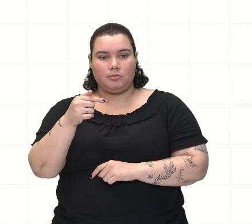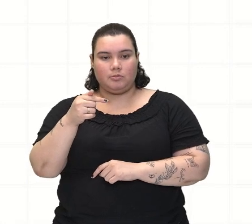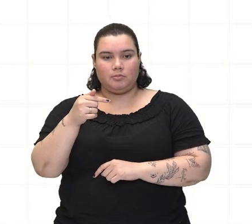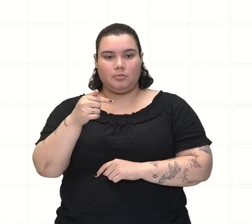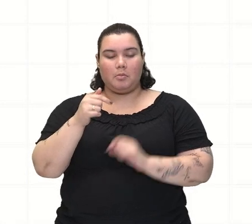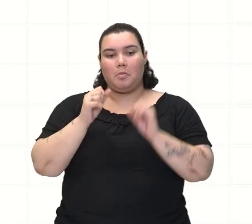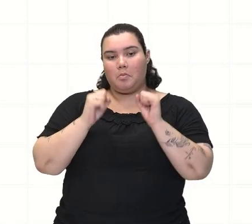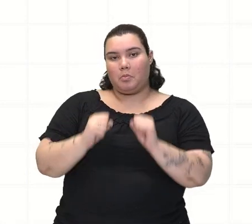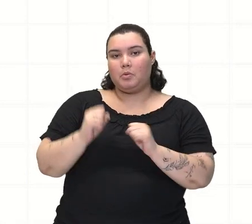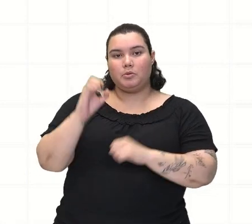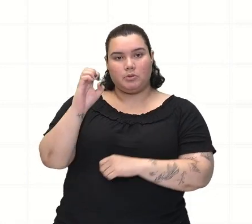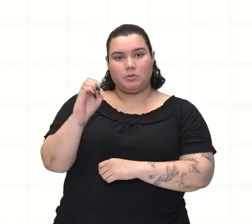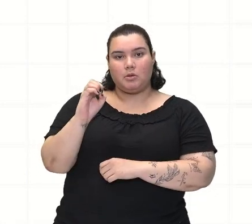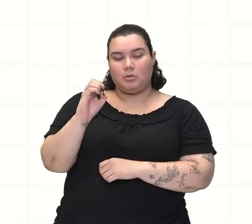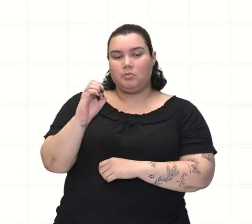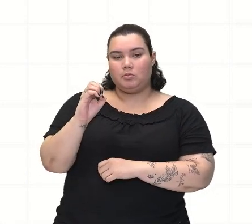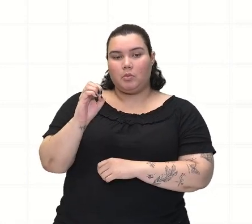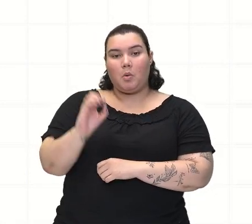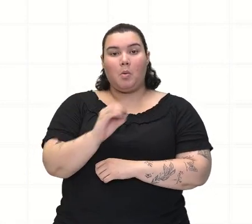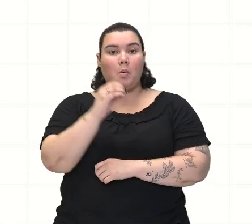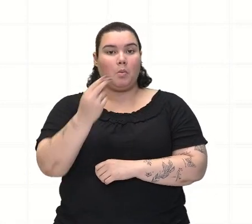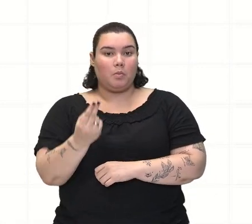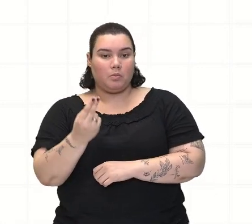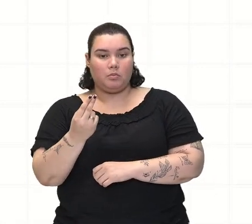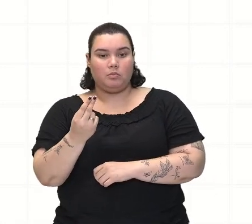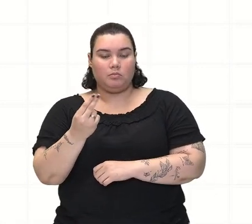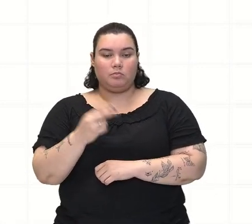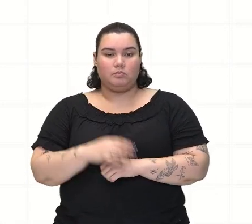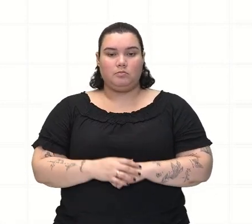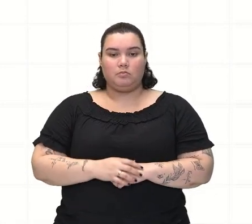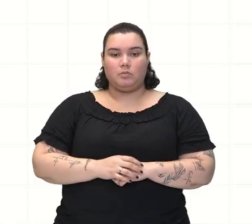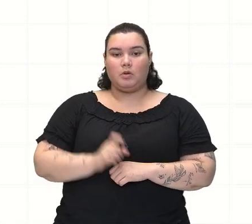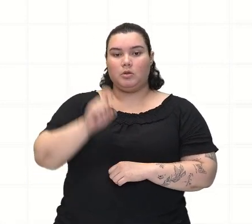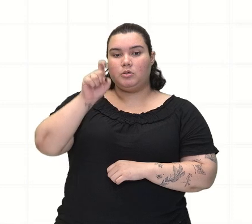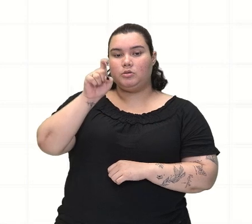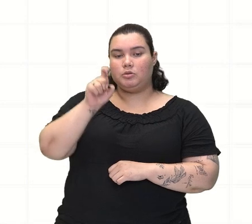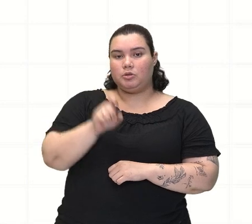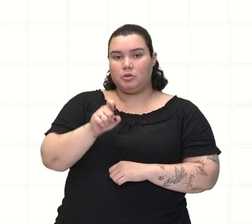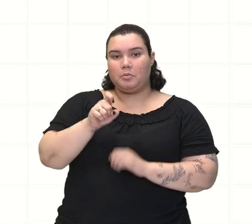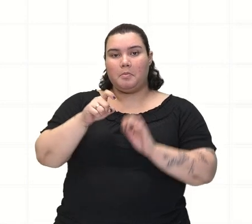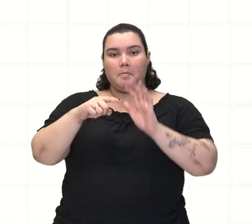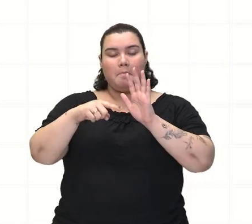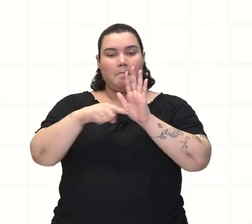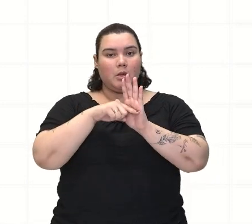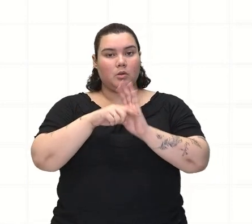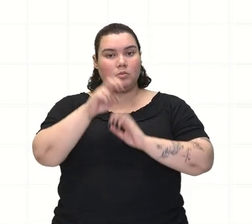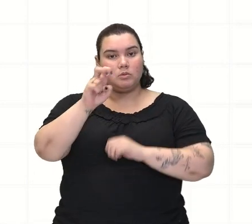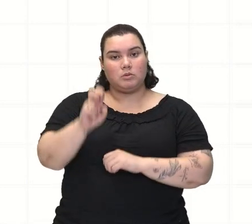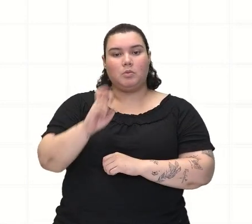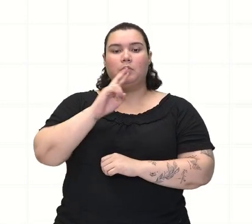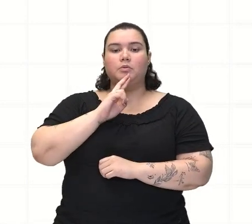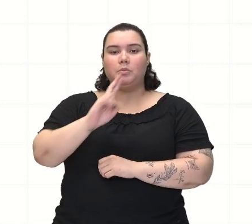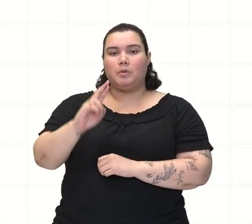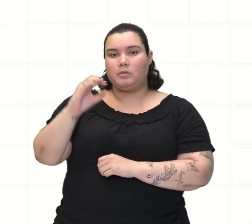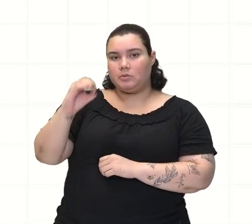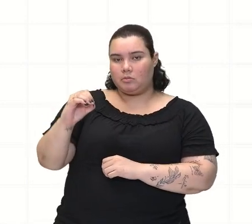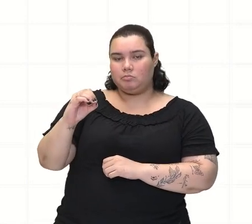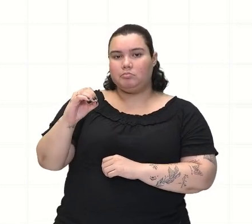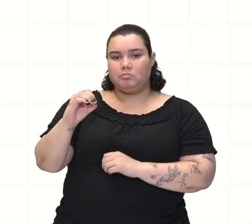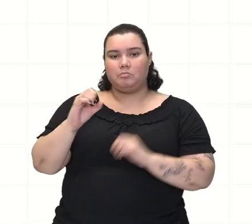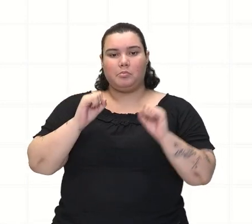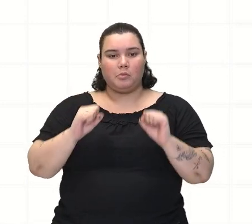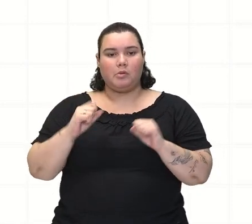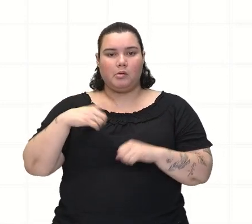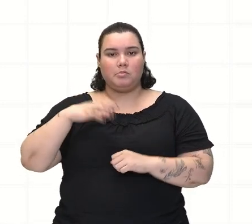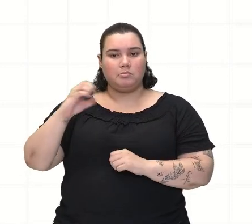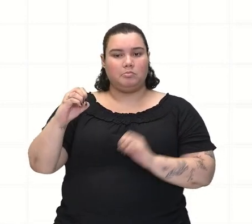pode ser igual a 0 ou x menos 5 é igual a 0. Nós transformamos aqui,